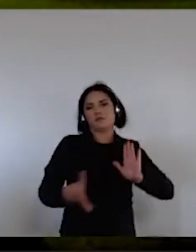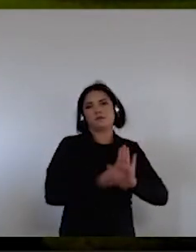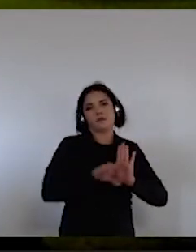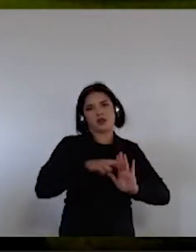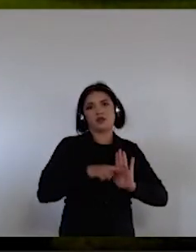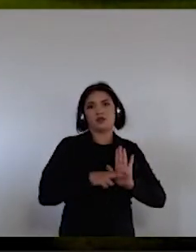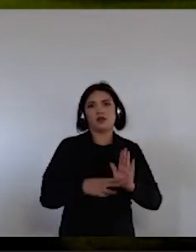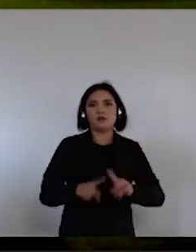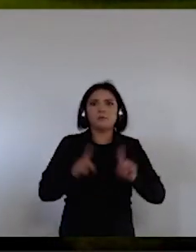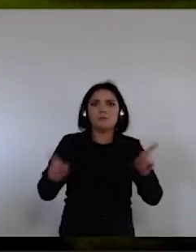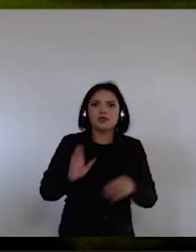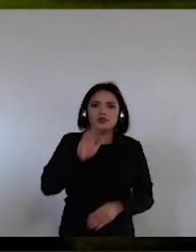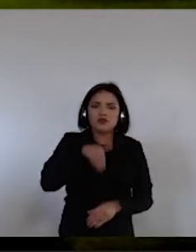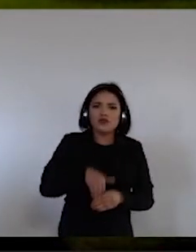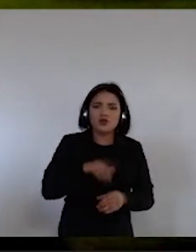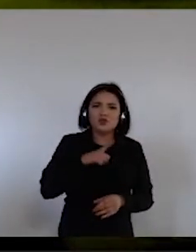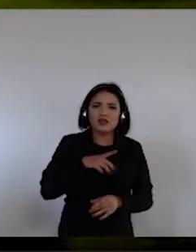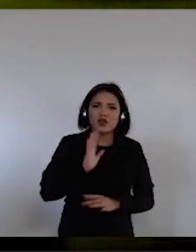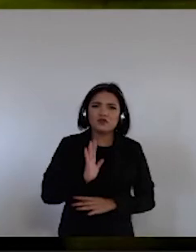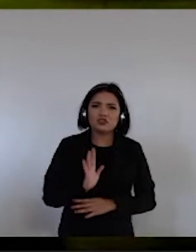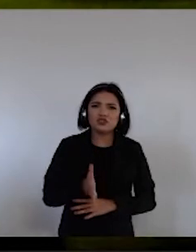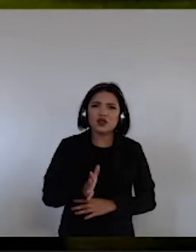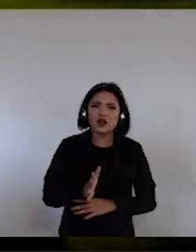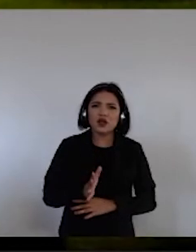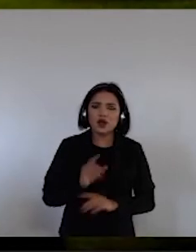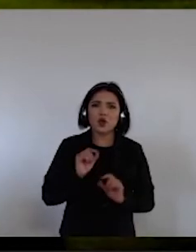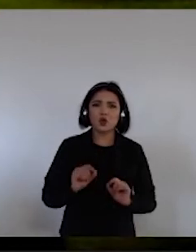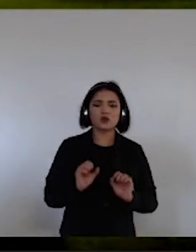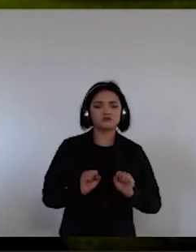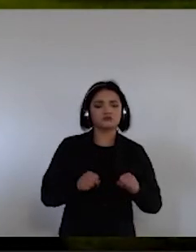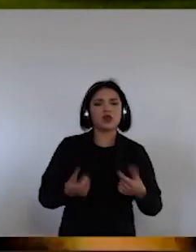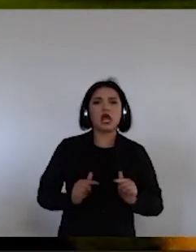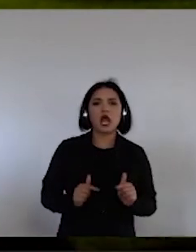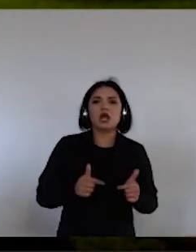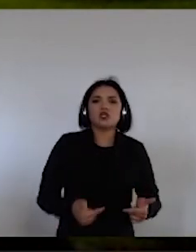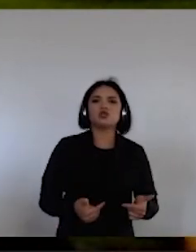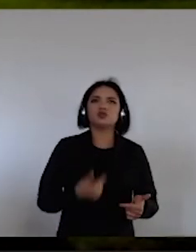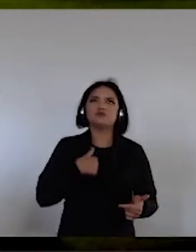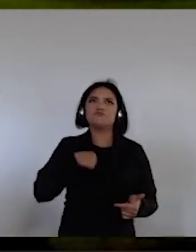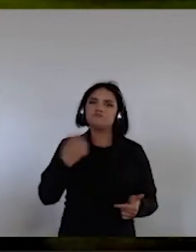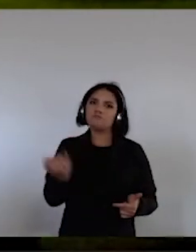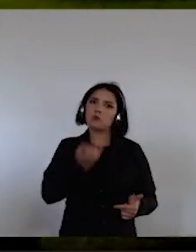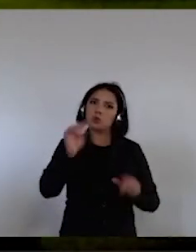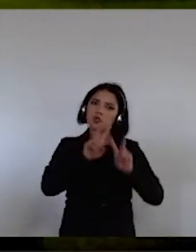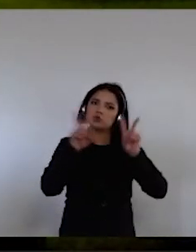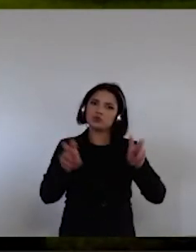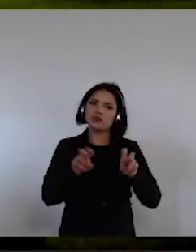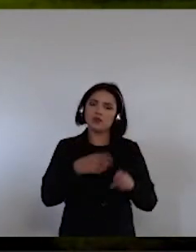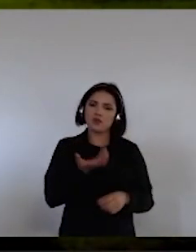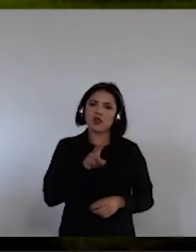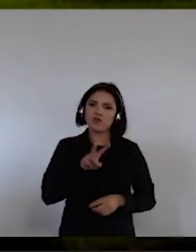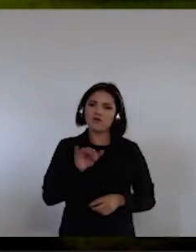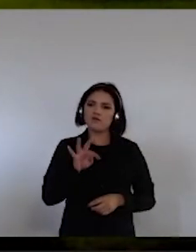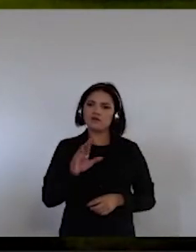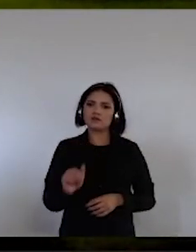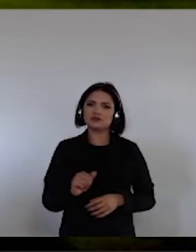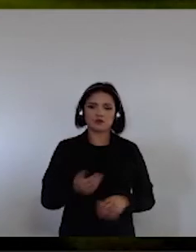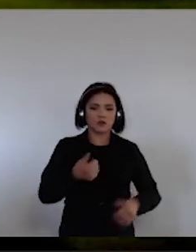convicções. Se fosse o caso de dolo, não é o caso de dolo, dolo não se presume, nós estaríamos no